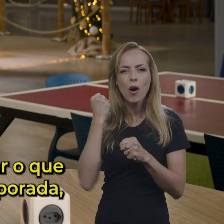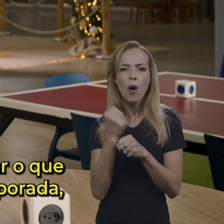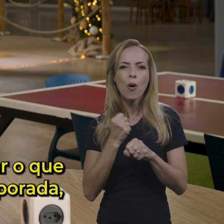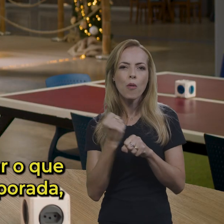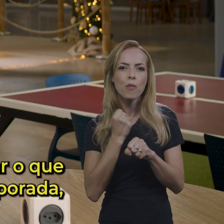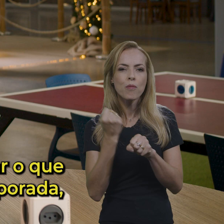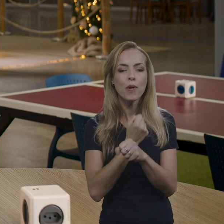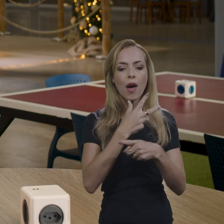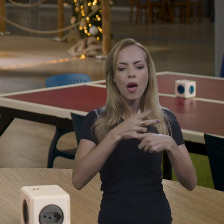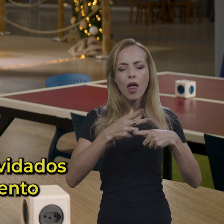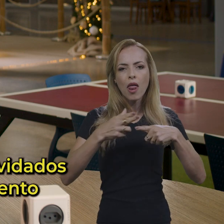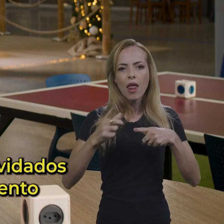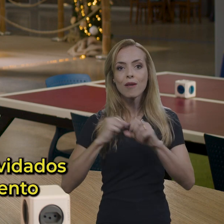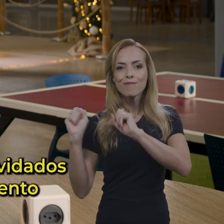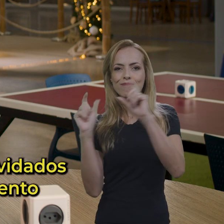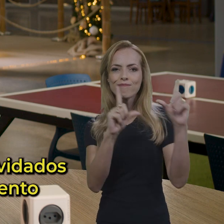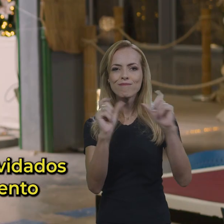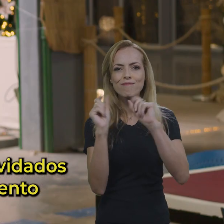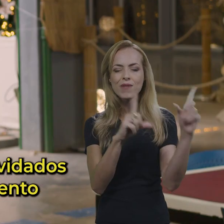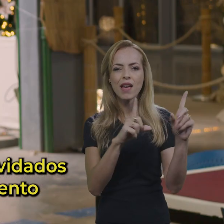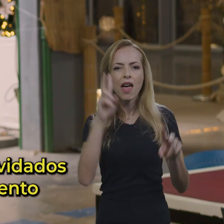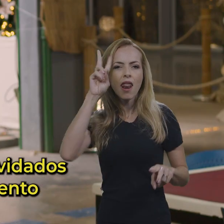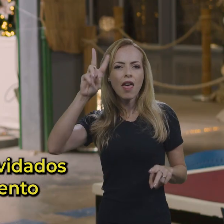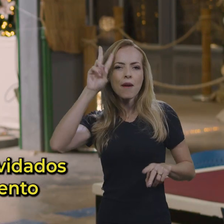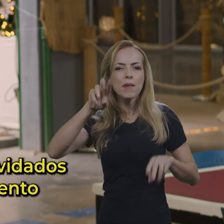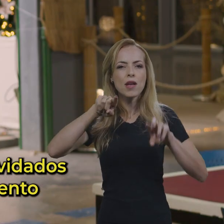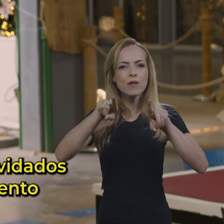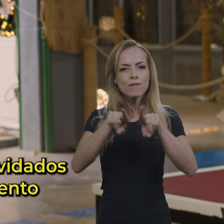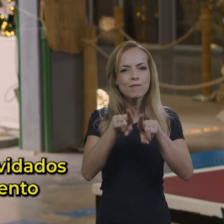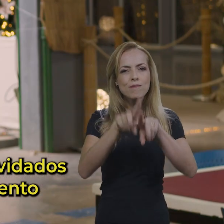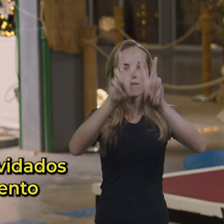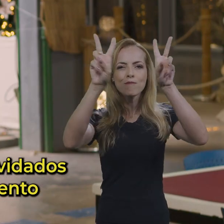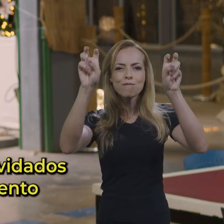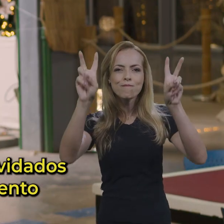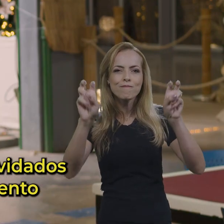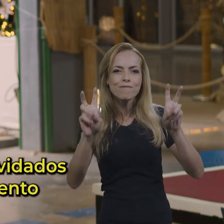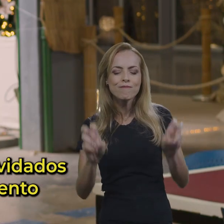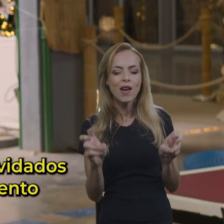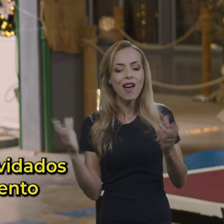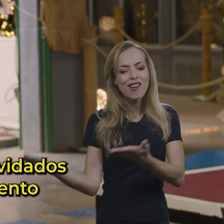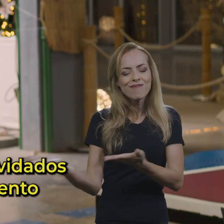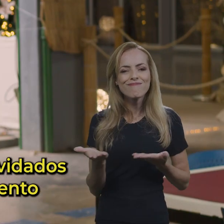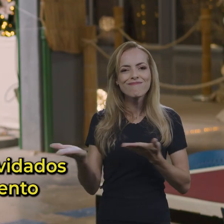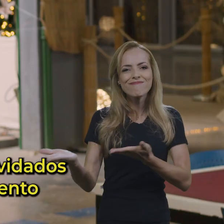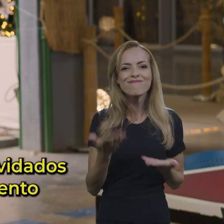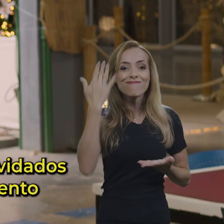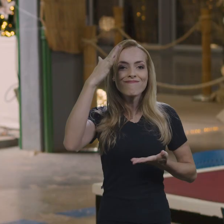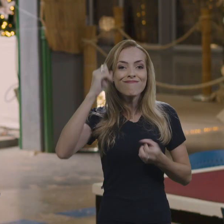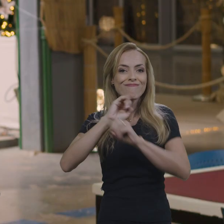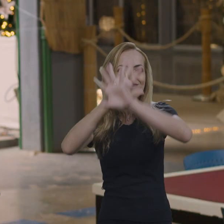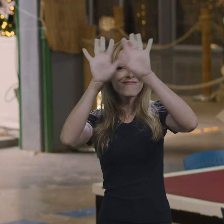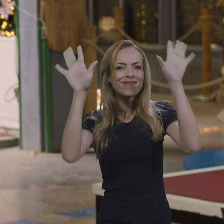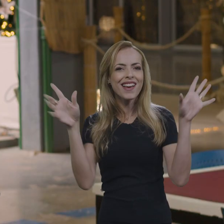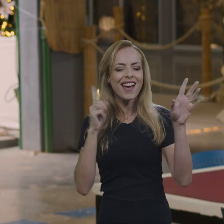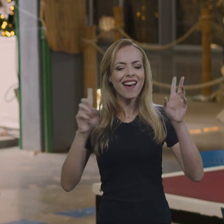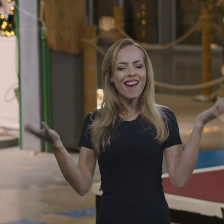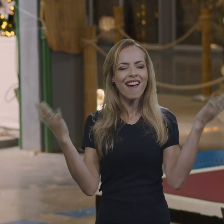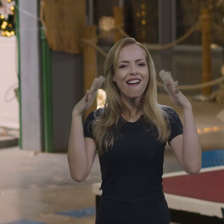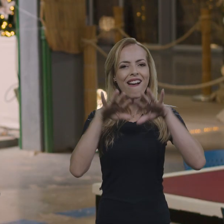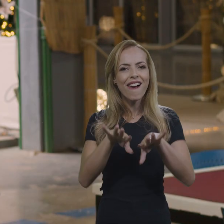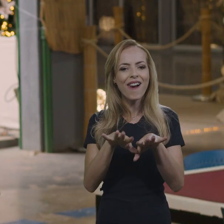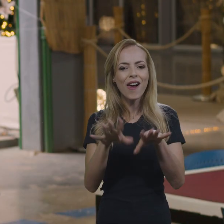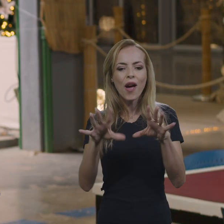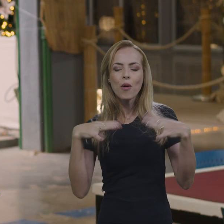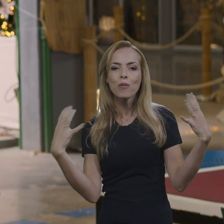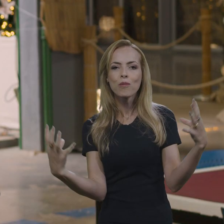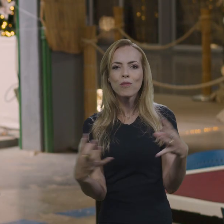longo de uma temporada, relembrando as temáticas e os convidados que ampliaram nosso entendimento a respeito de